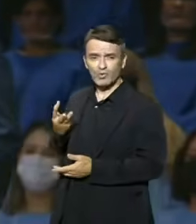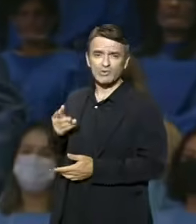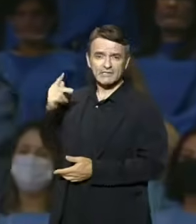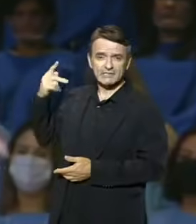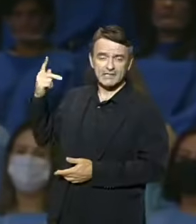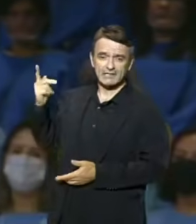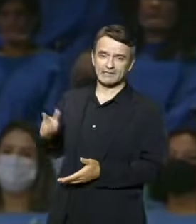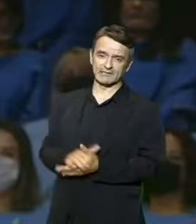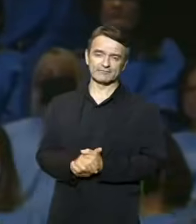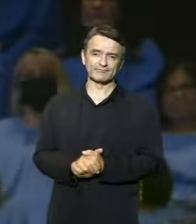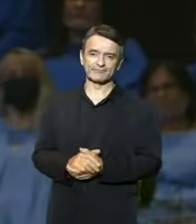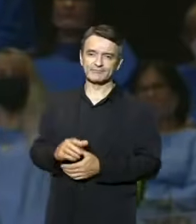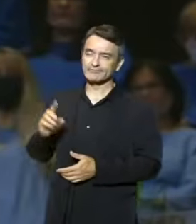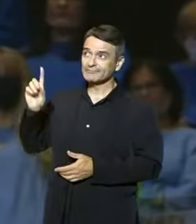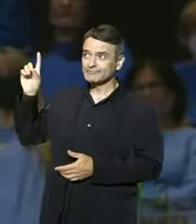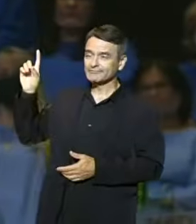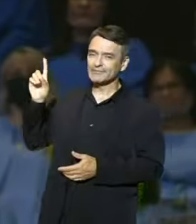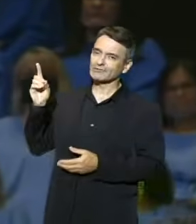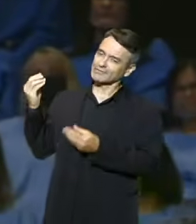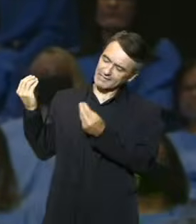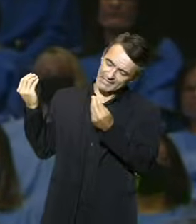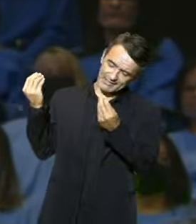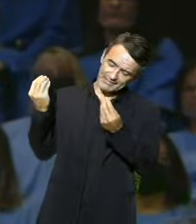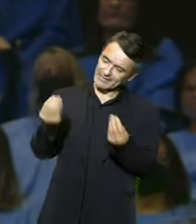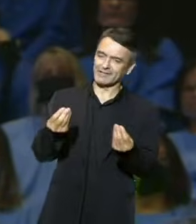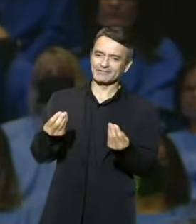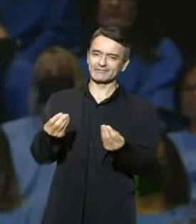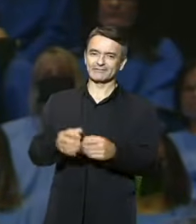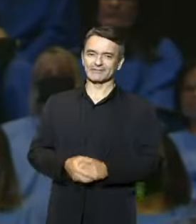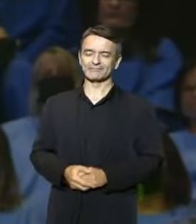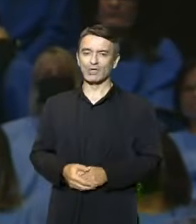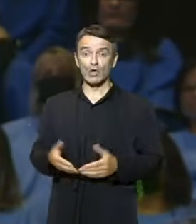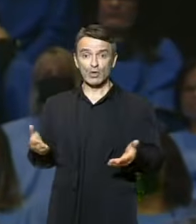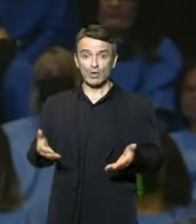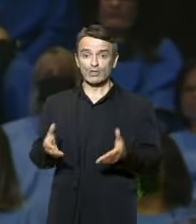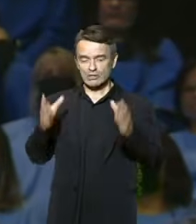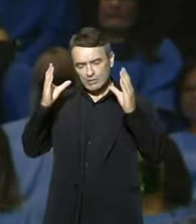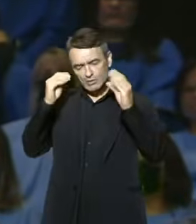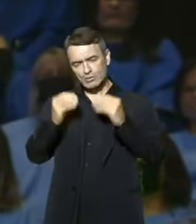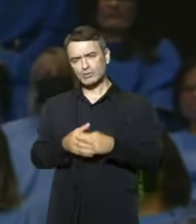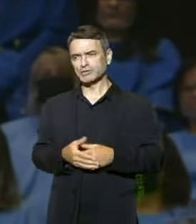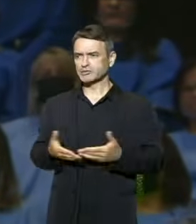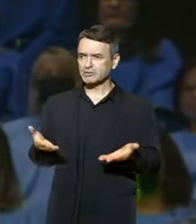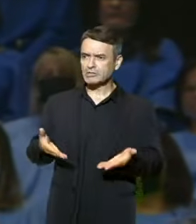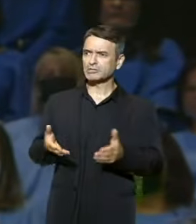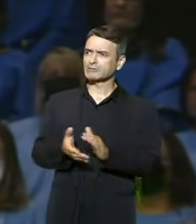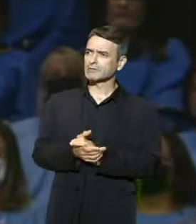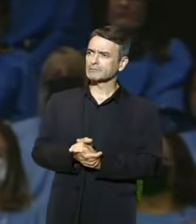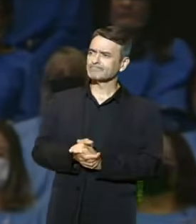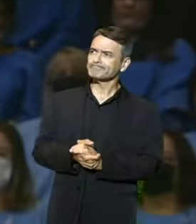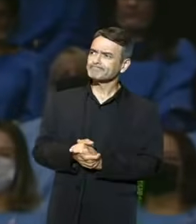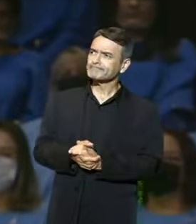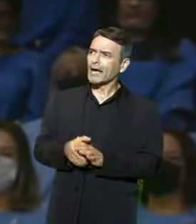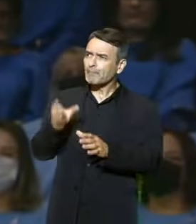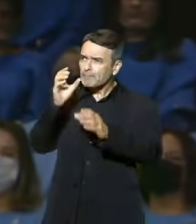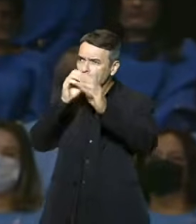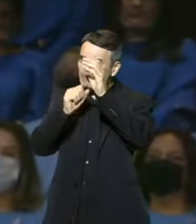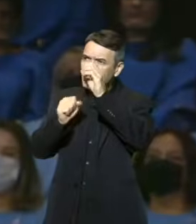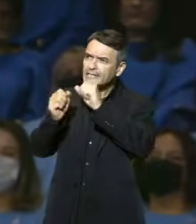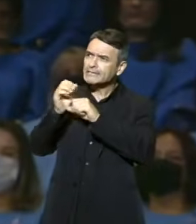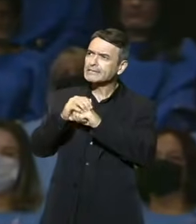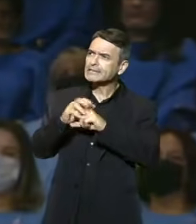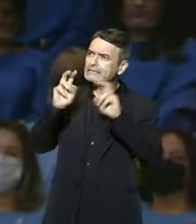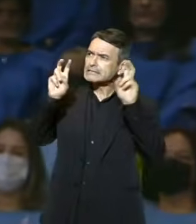E sabe, nessa noite, nesse lugar, a gente pode tomar essa lição